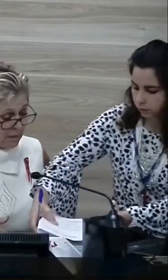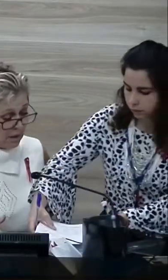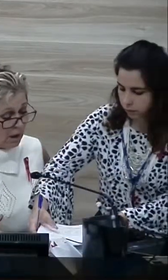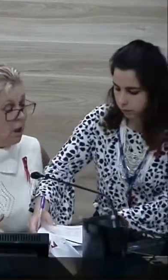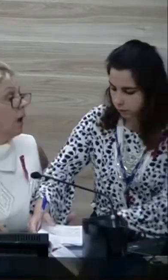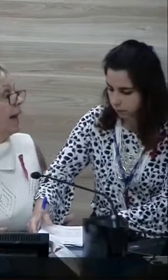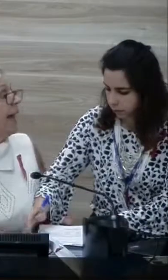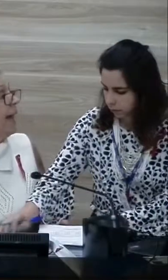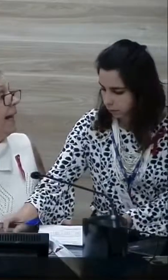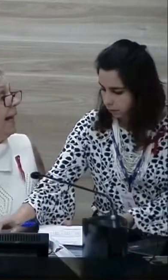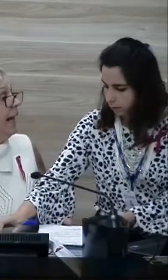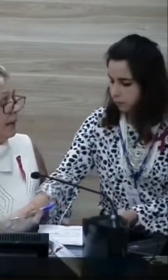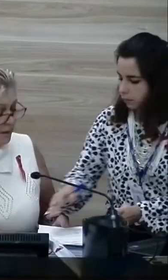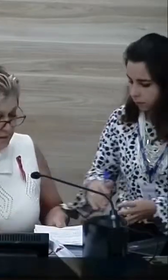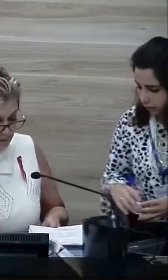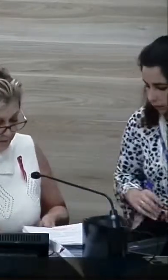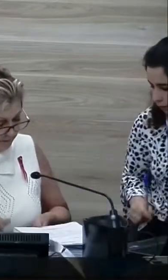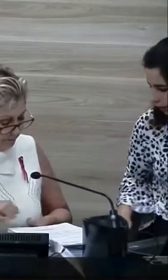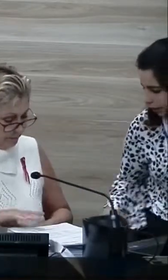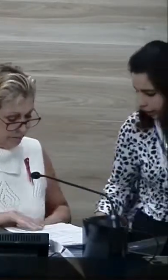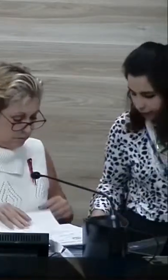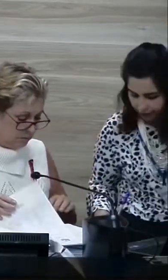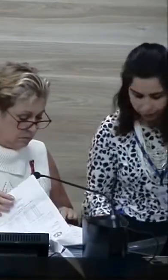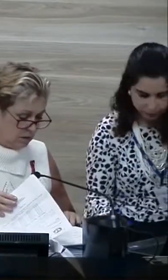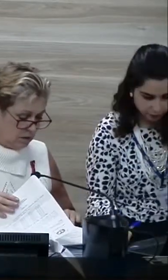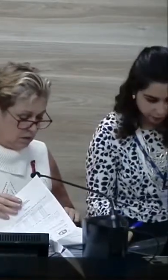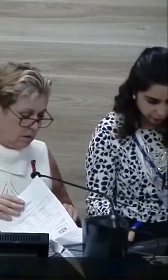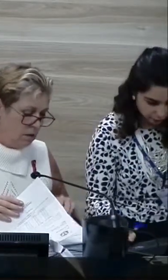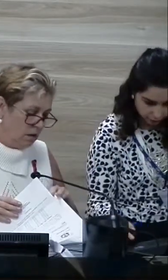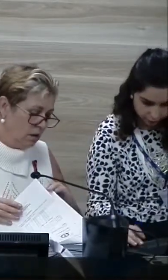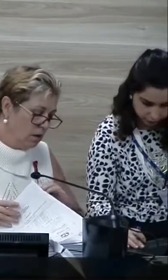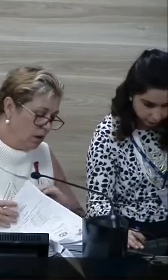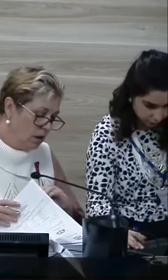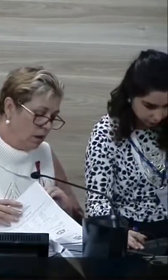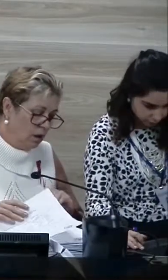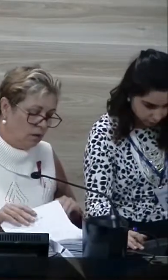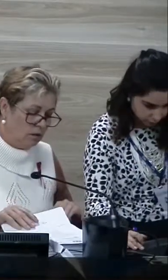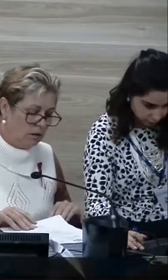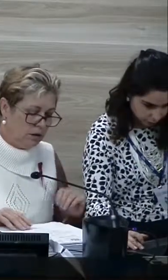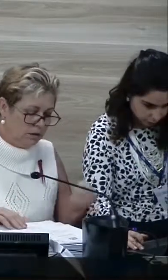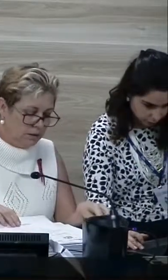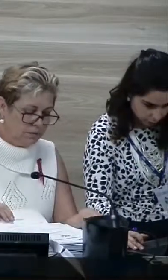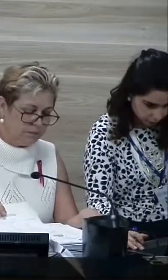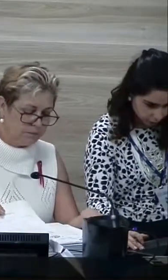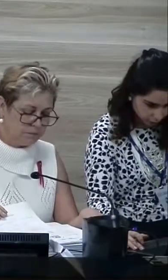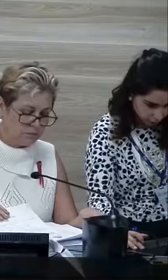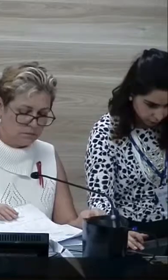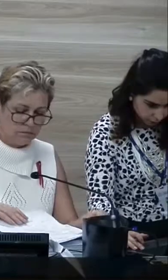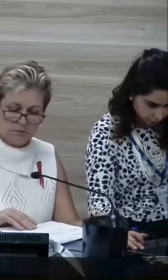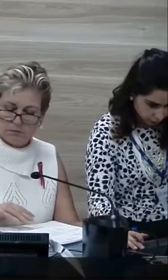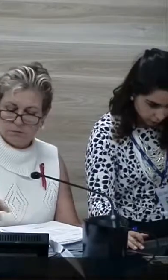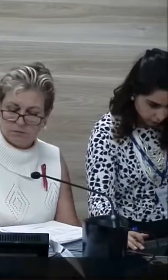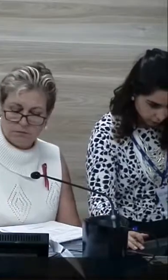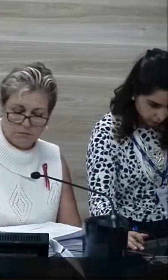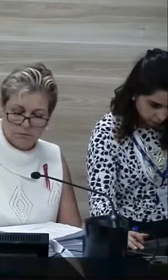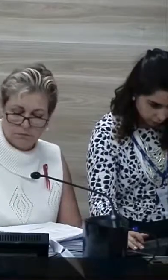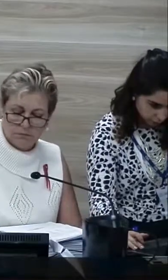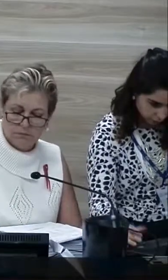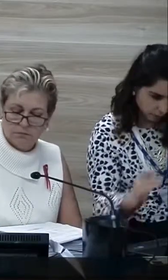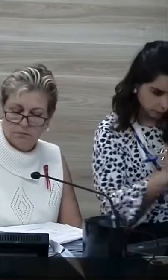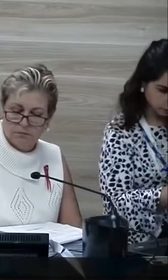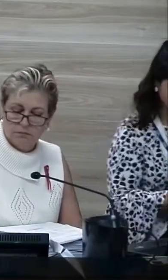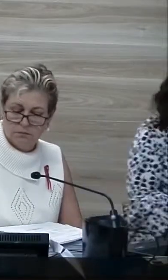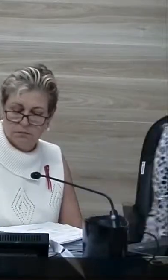sessão solene. Não havendo vereador que queira discutir, ela vai à votação e o painel está aberto. Votem